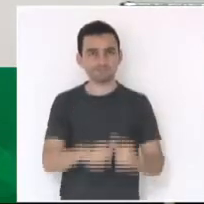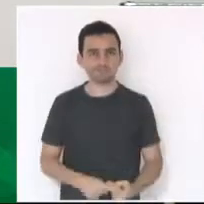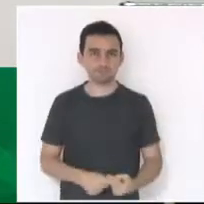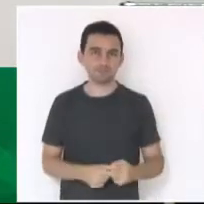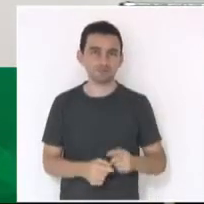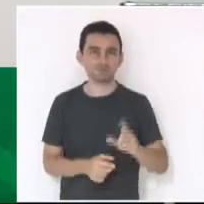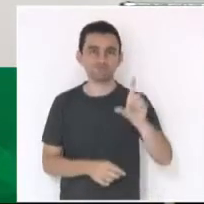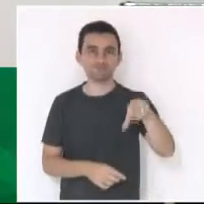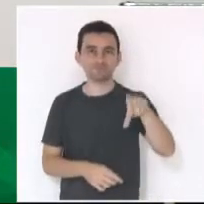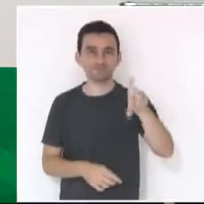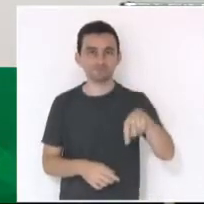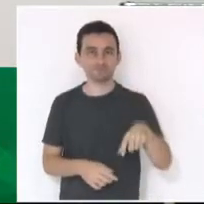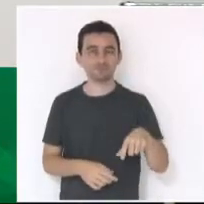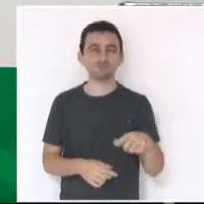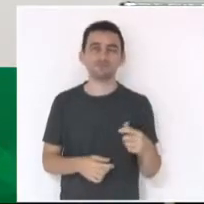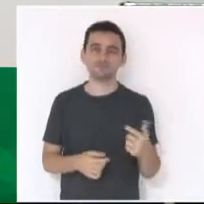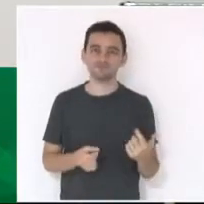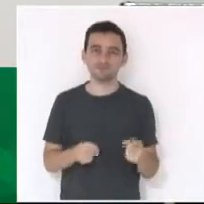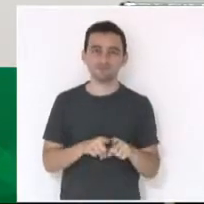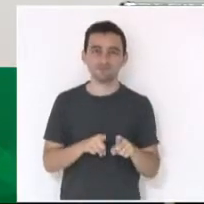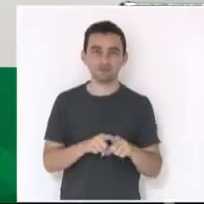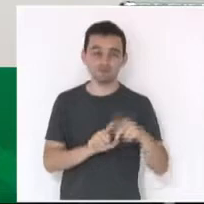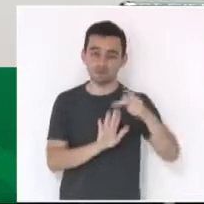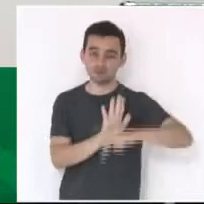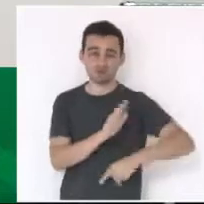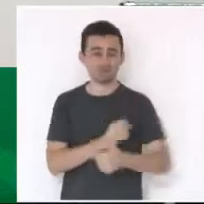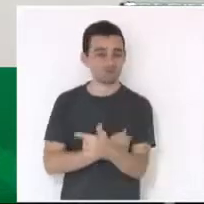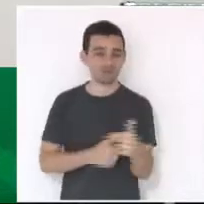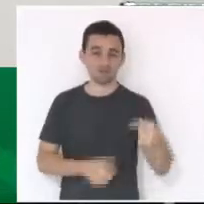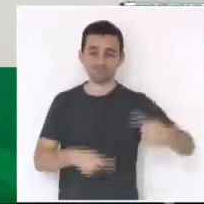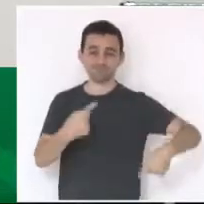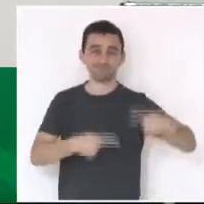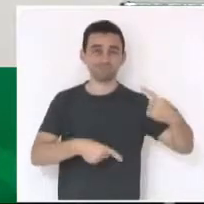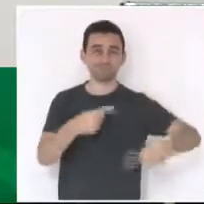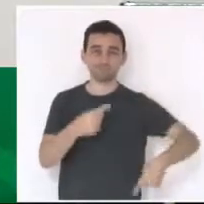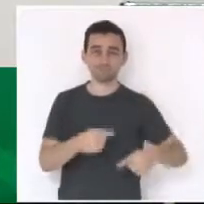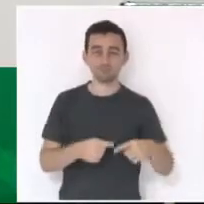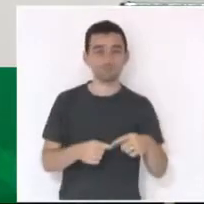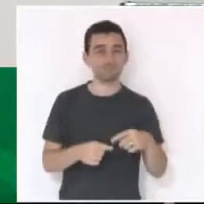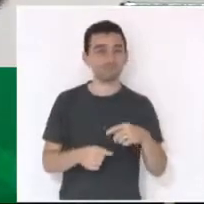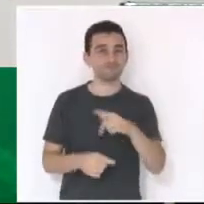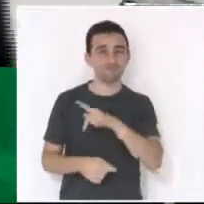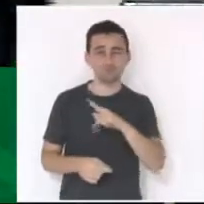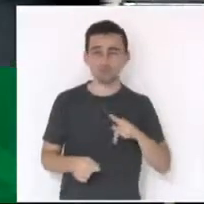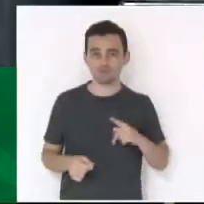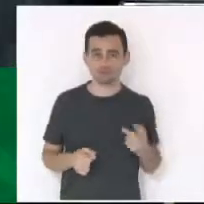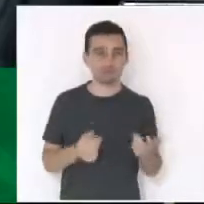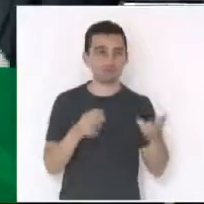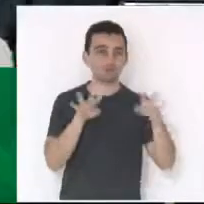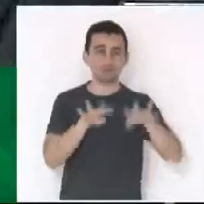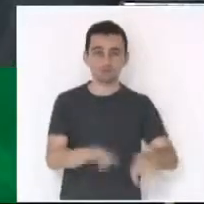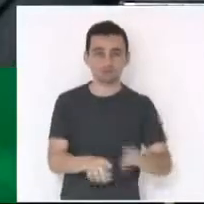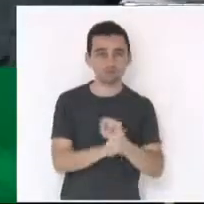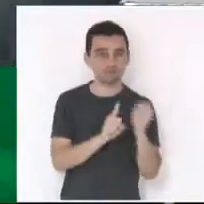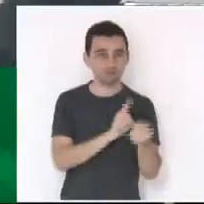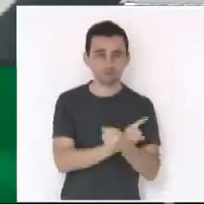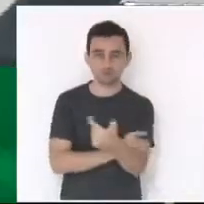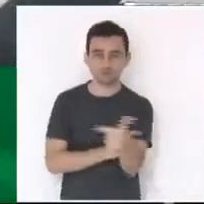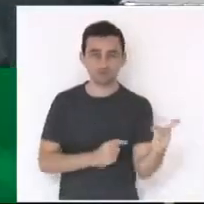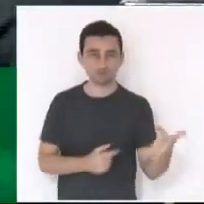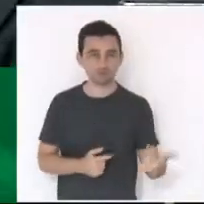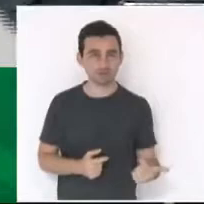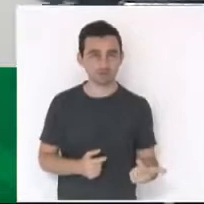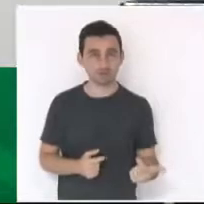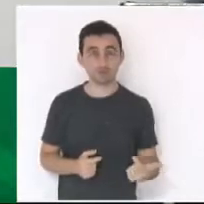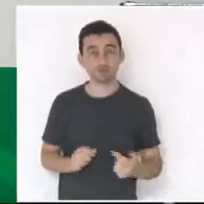cartões e crédito é um projeto sem políticas públicas de inclusão social e produtiva e o projeto de país que